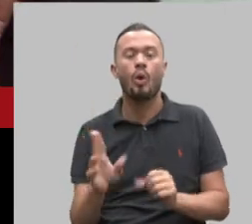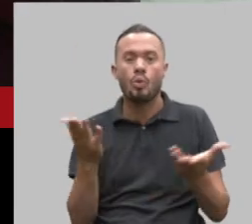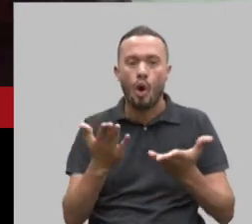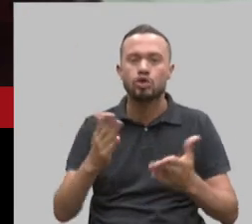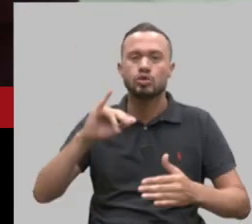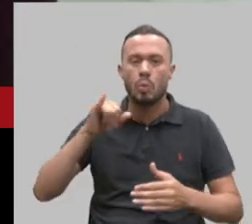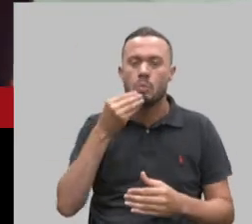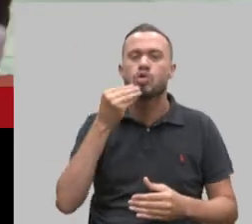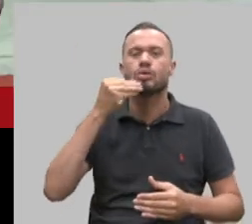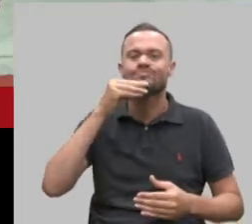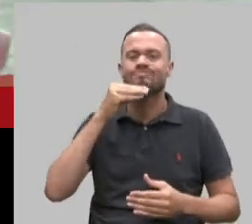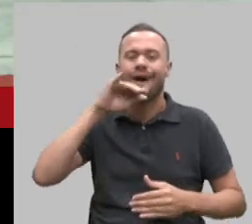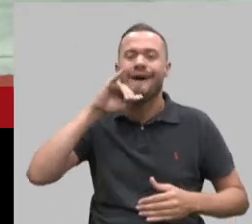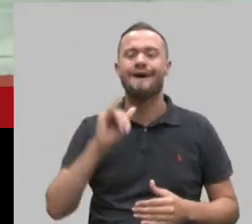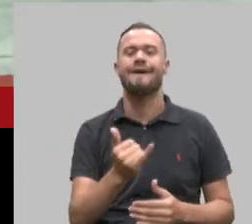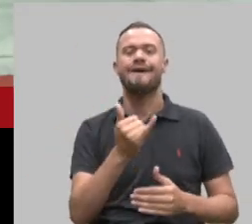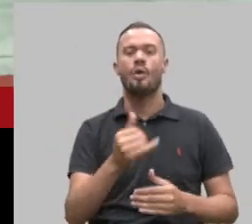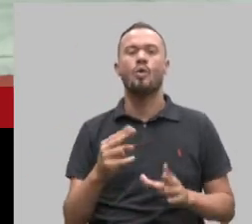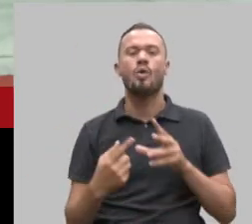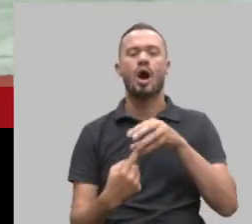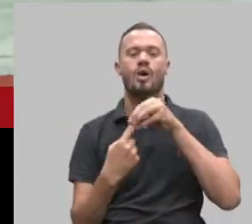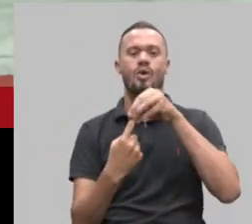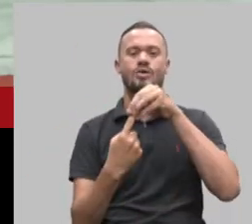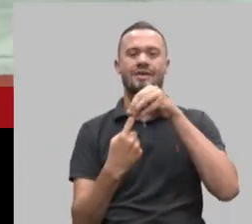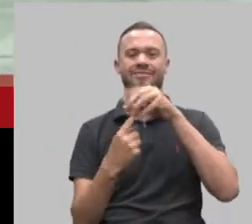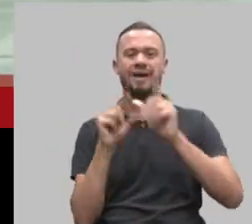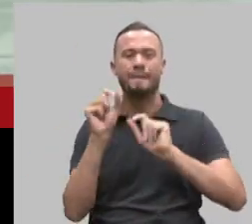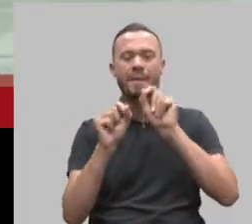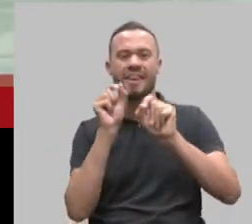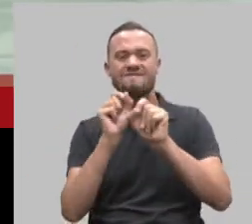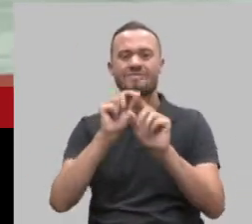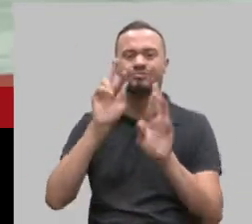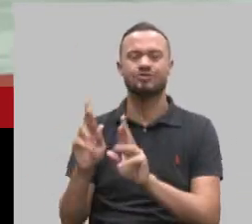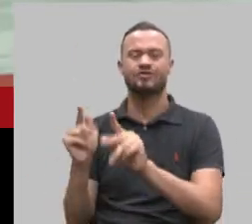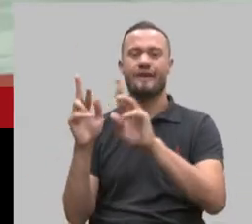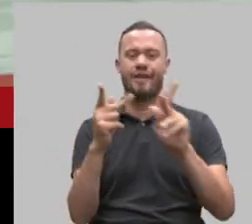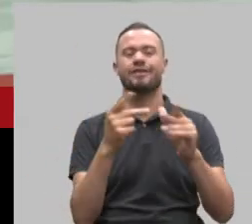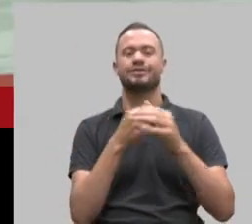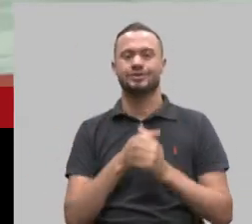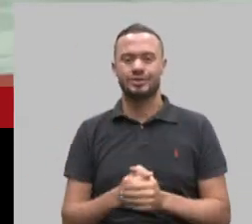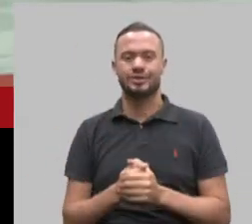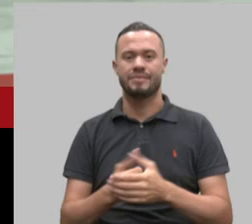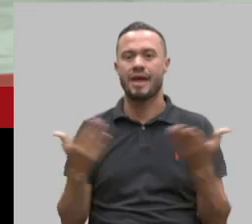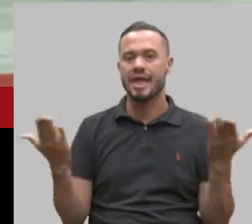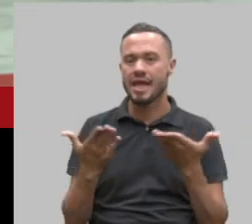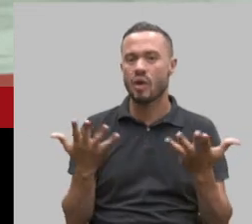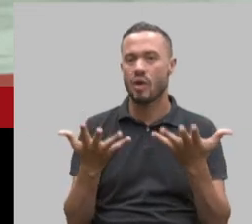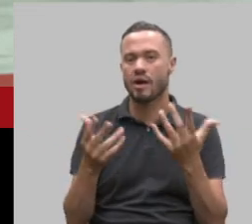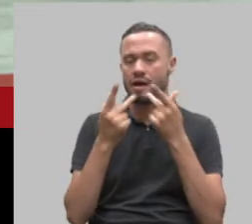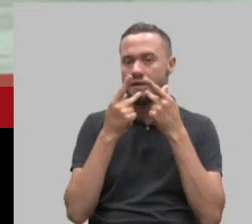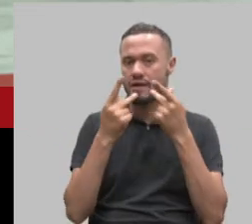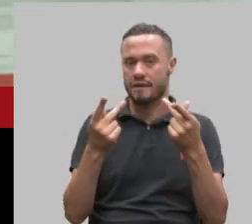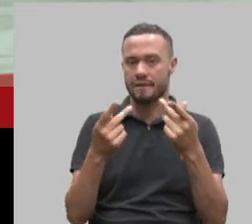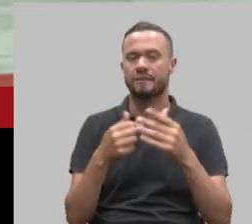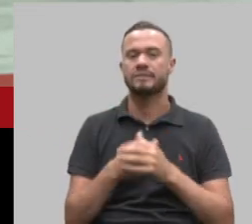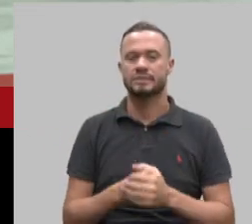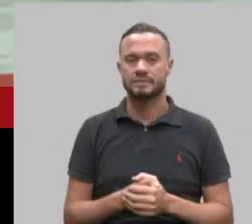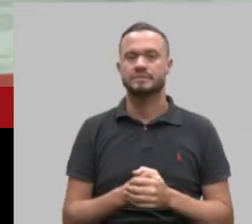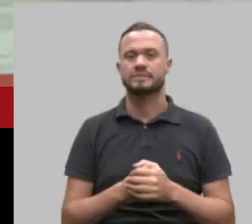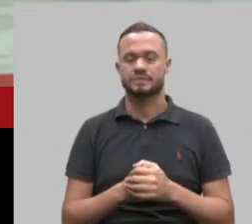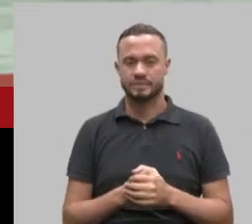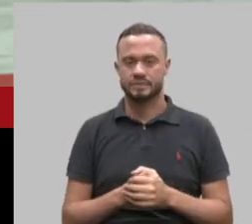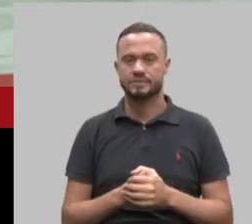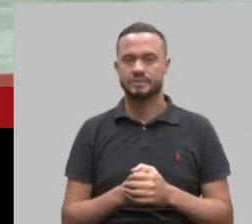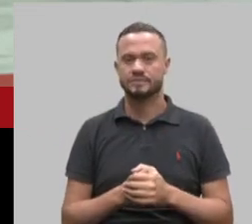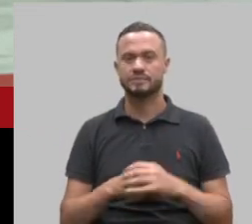hoje essa oportunidade única para tá fazendo essa diferença e ainda agora quero fechar com a fala de uma frase de